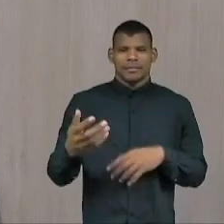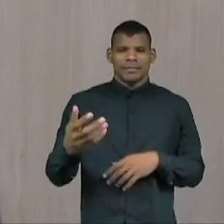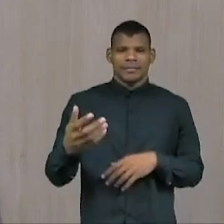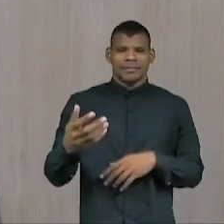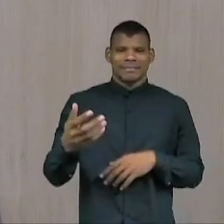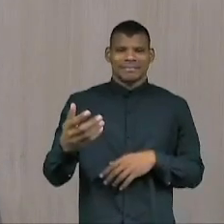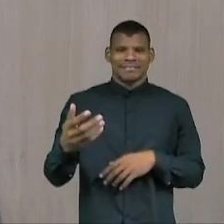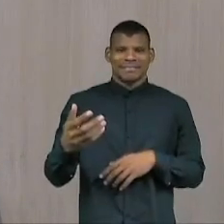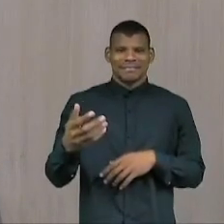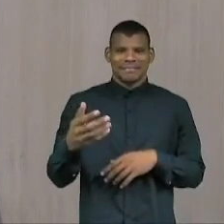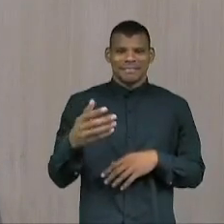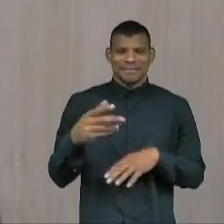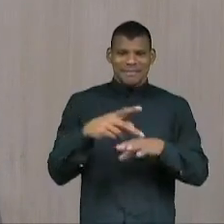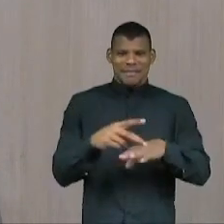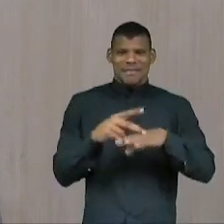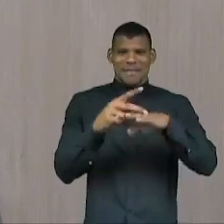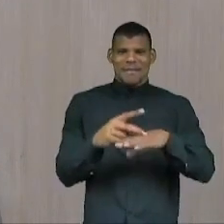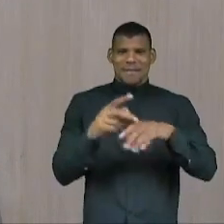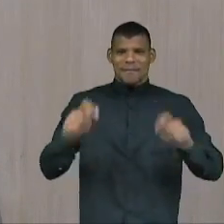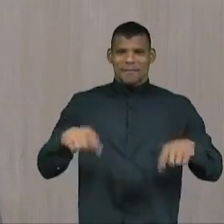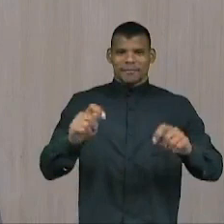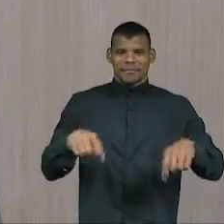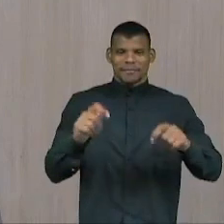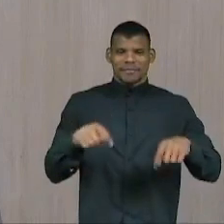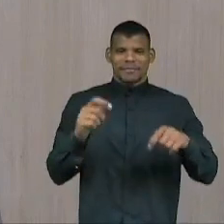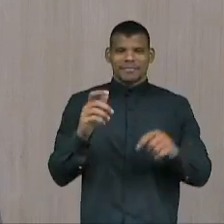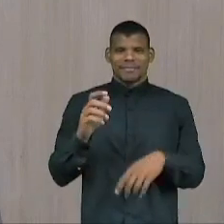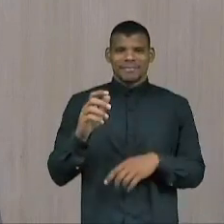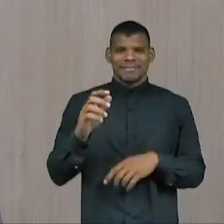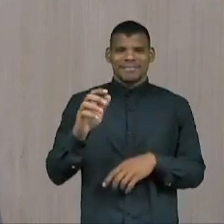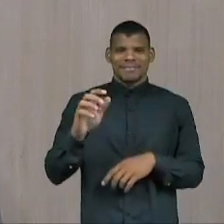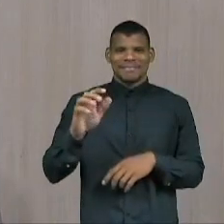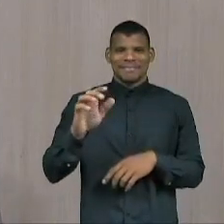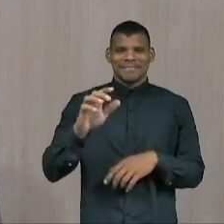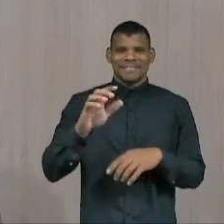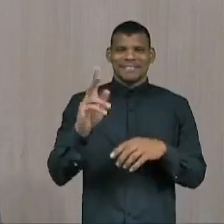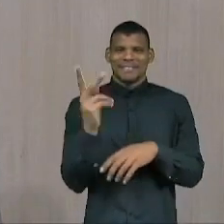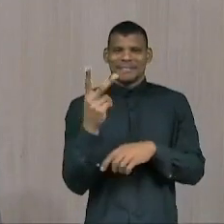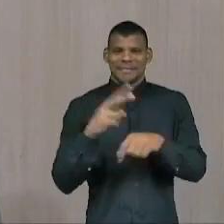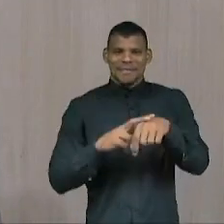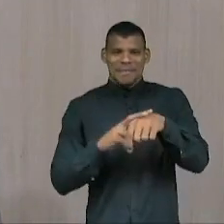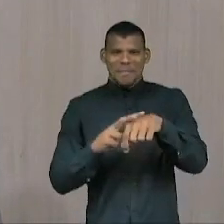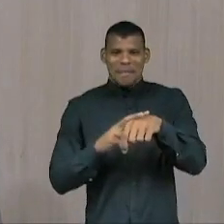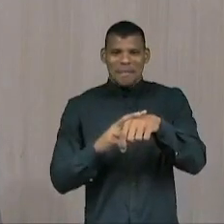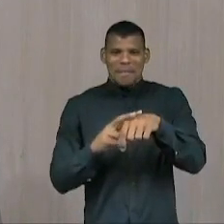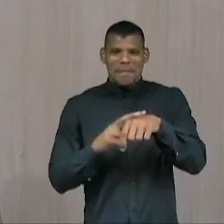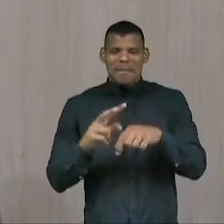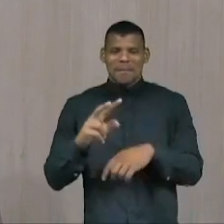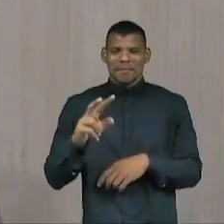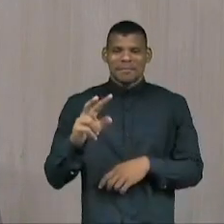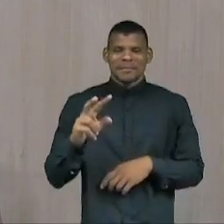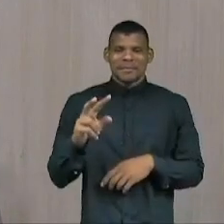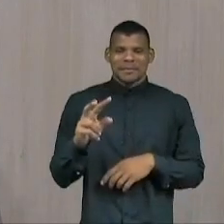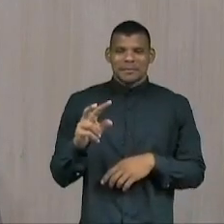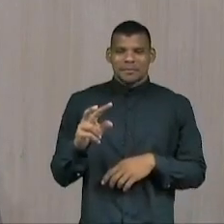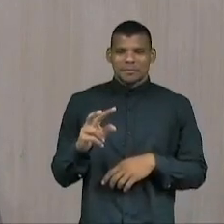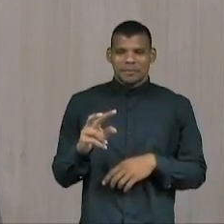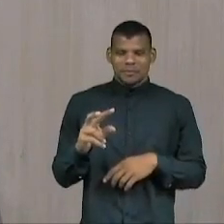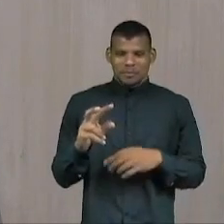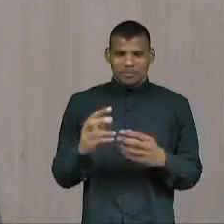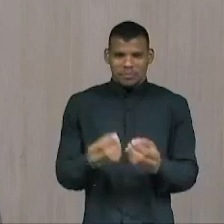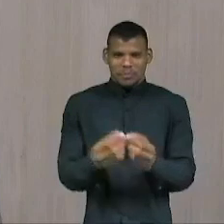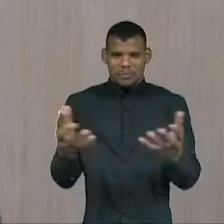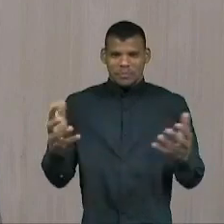a possibilidade da produção do hidrogênio Verde pode duplicar esse número para levar de